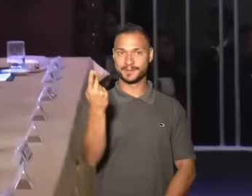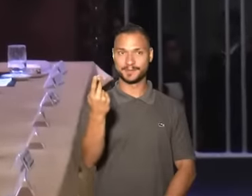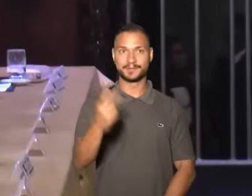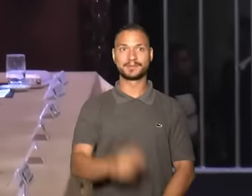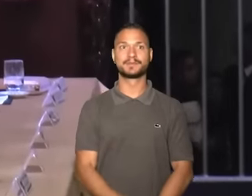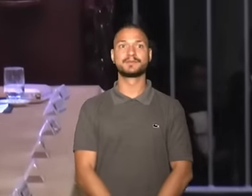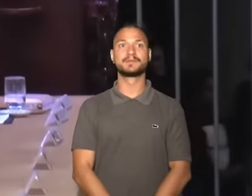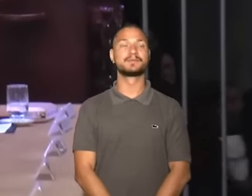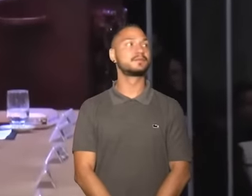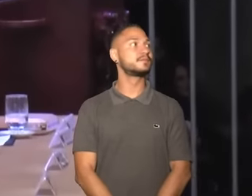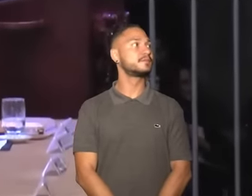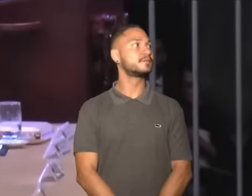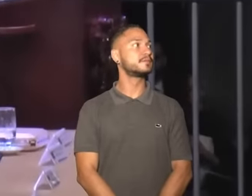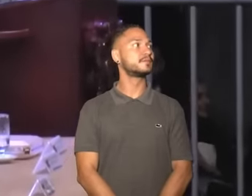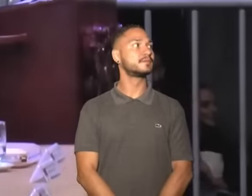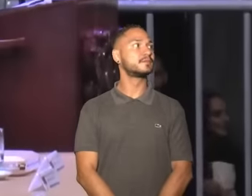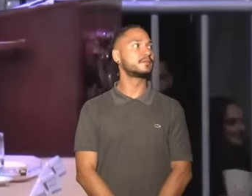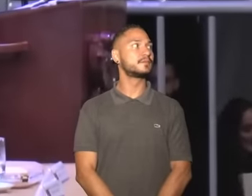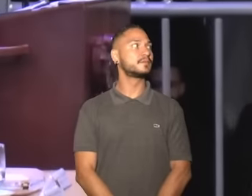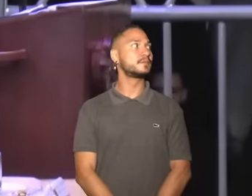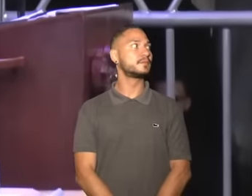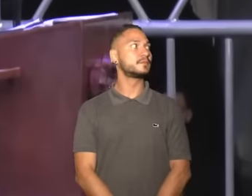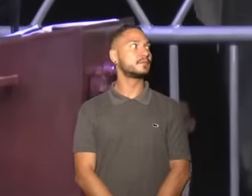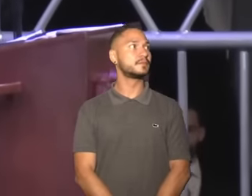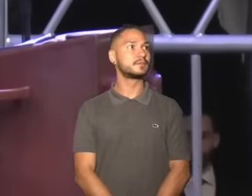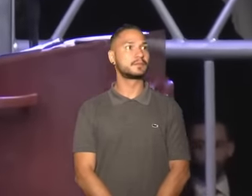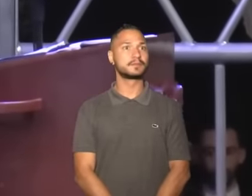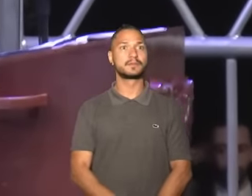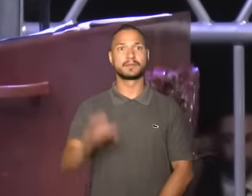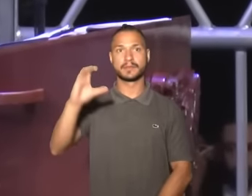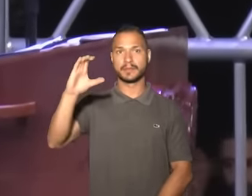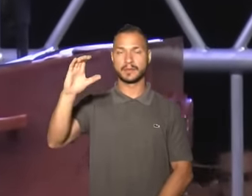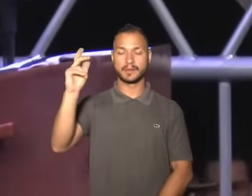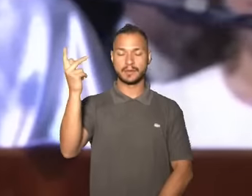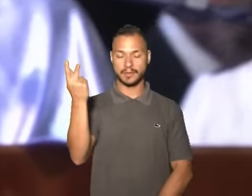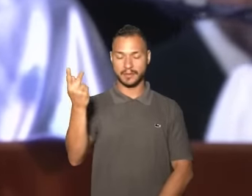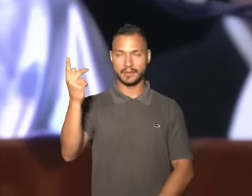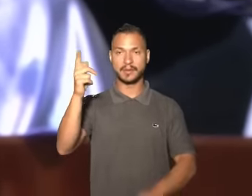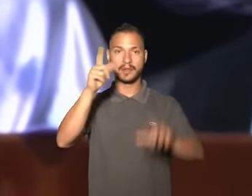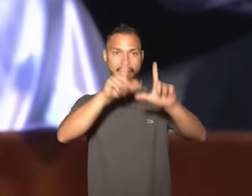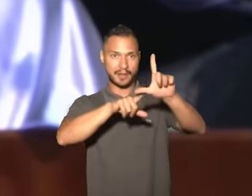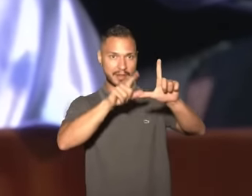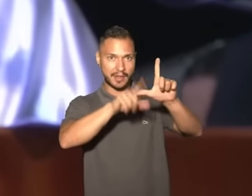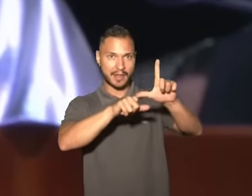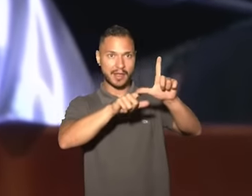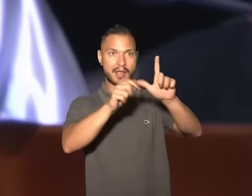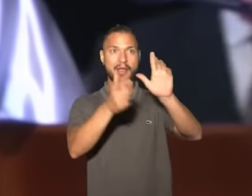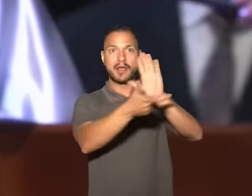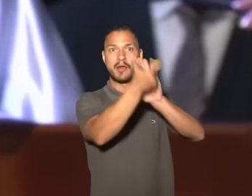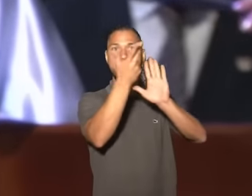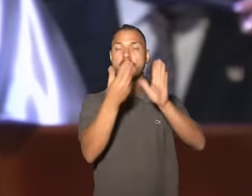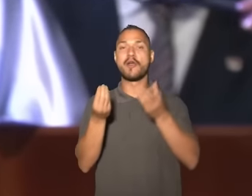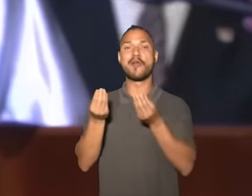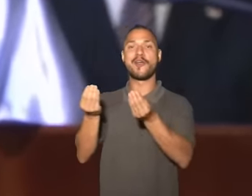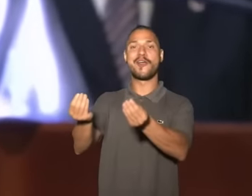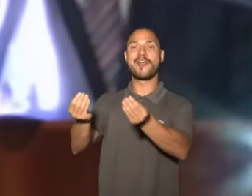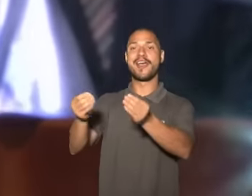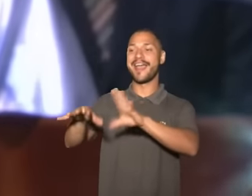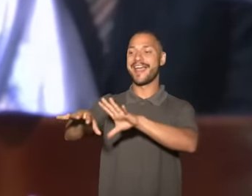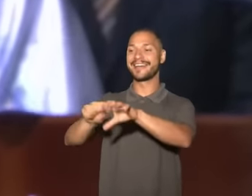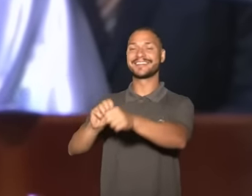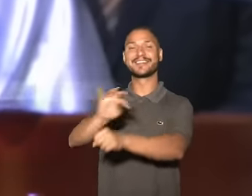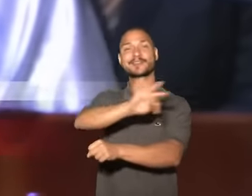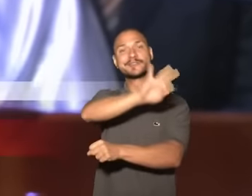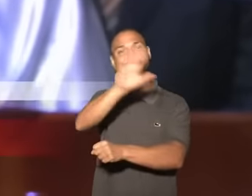Na qualidade de diretora substituta do Centro de Ciências Humanas, Letras e Artes, confiro grau